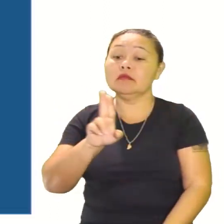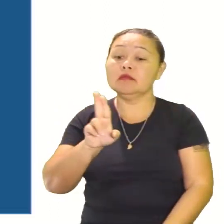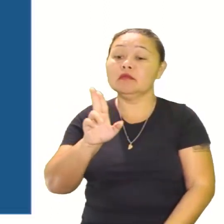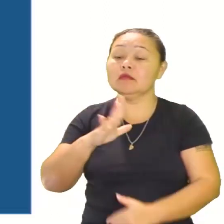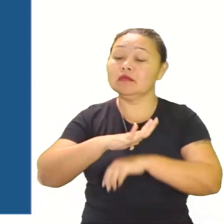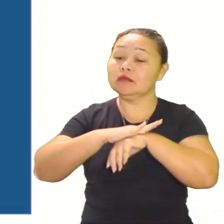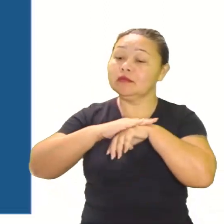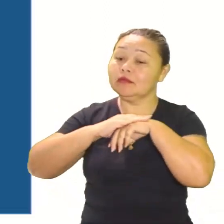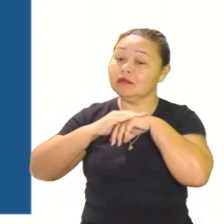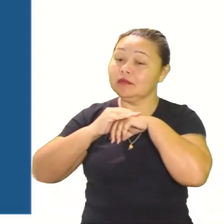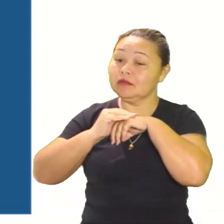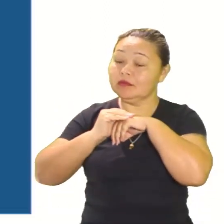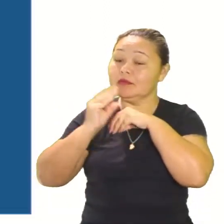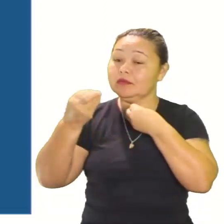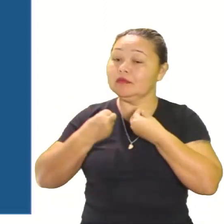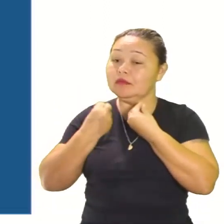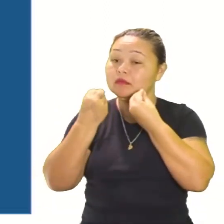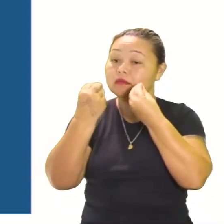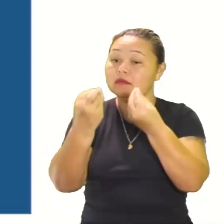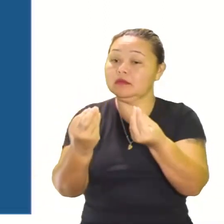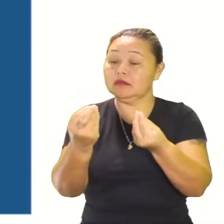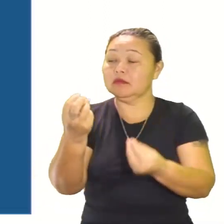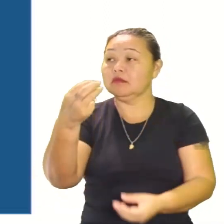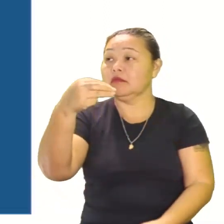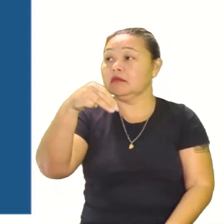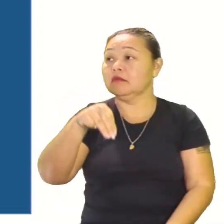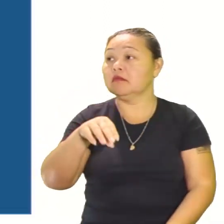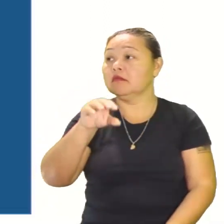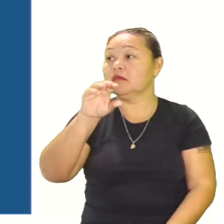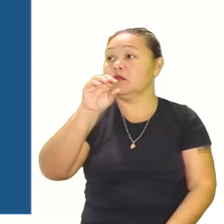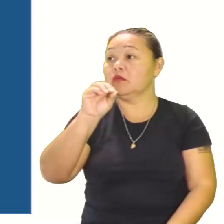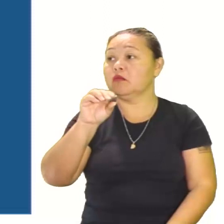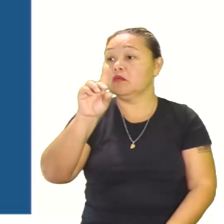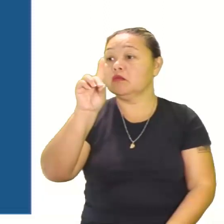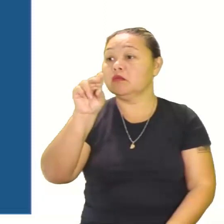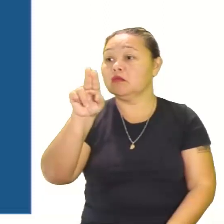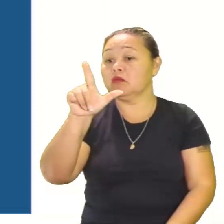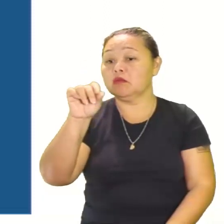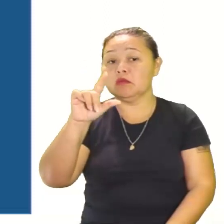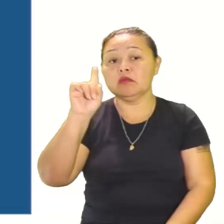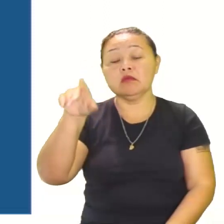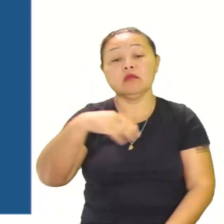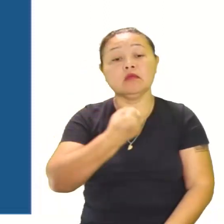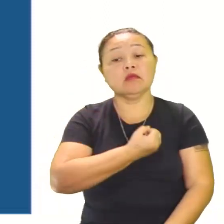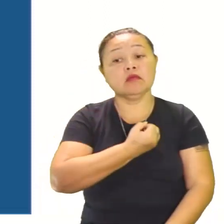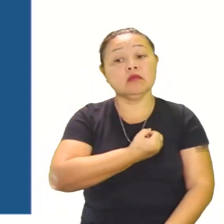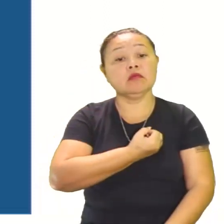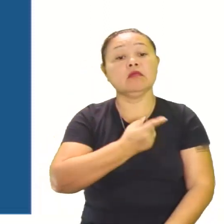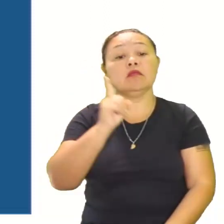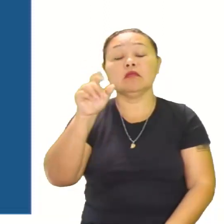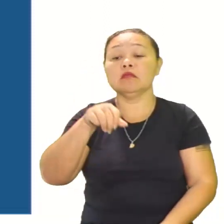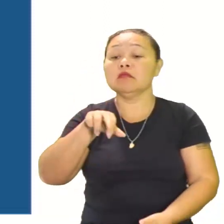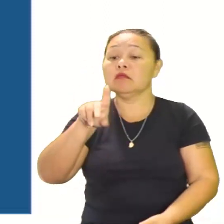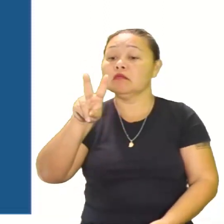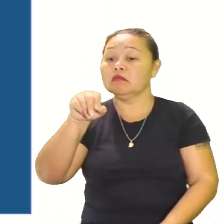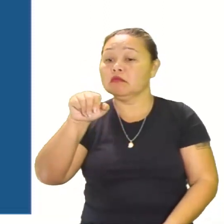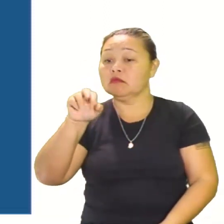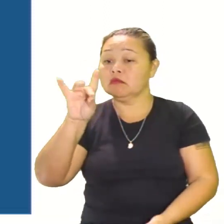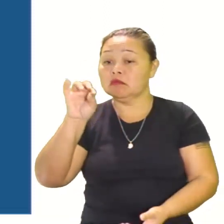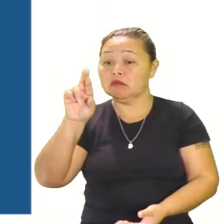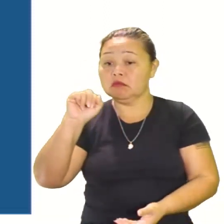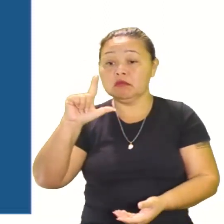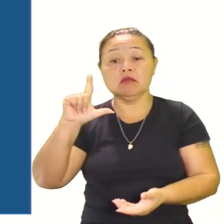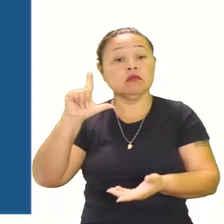apelido carinhoso que recebe o nosso módulo? Então ele é chamado também de valor numérico, valor real,